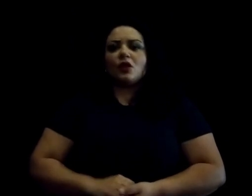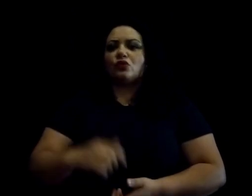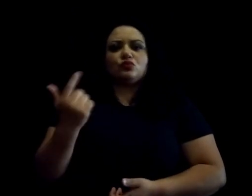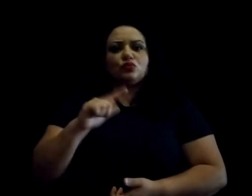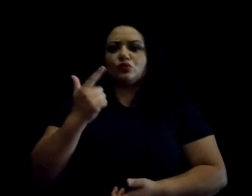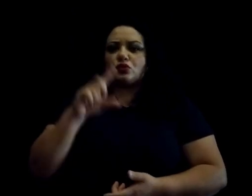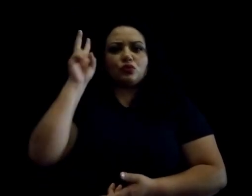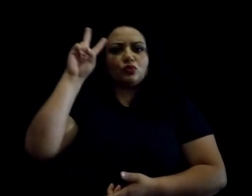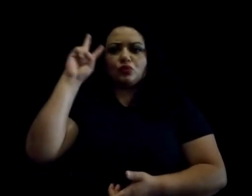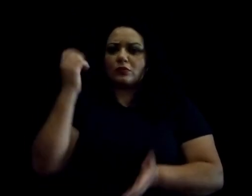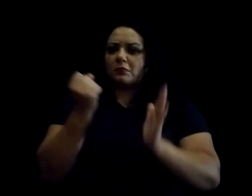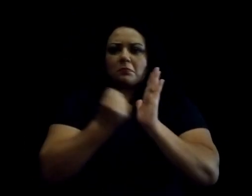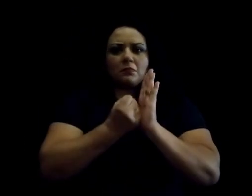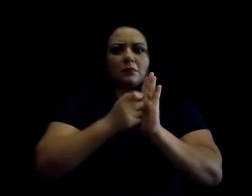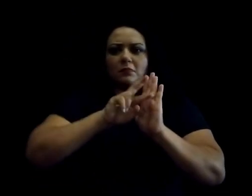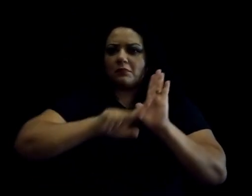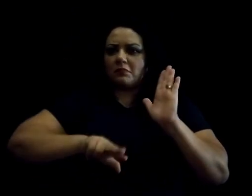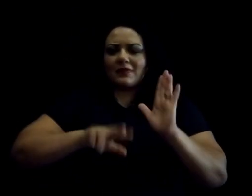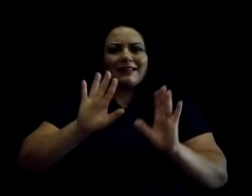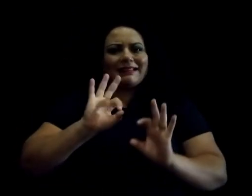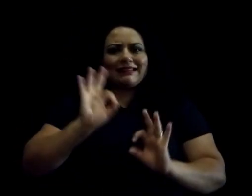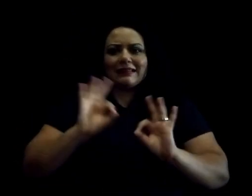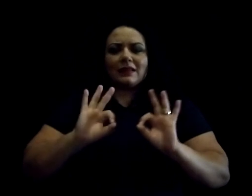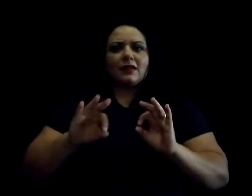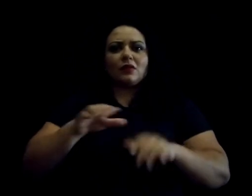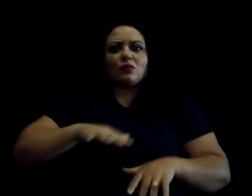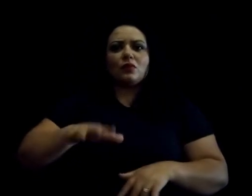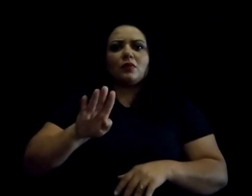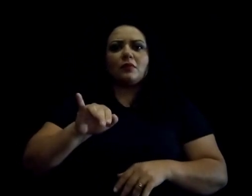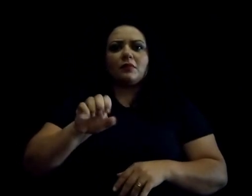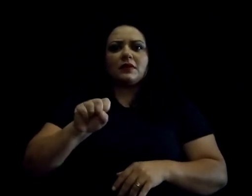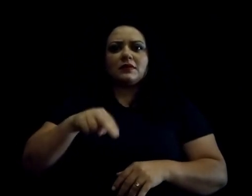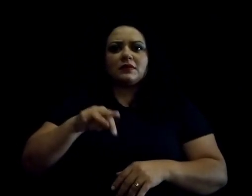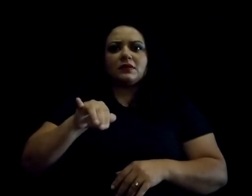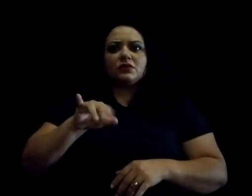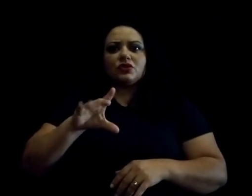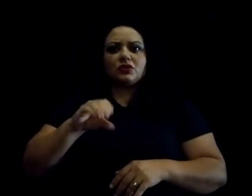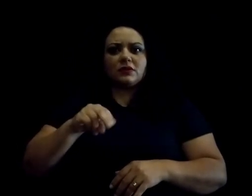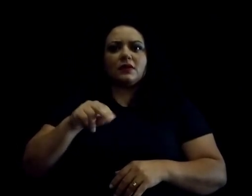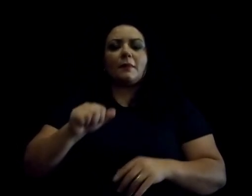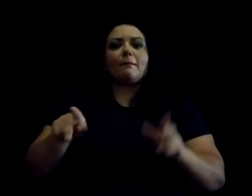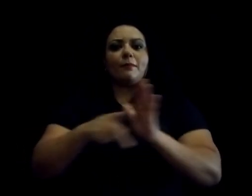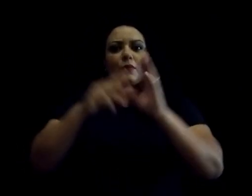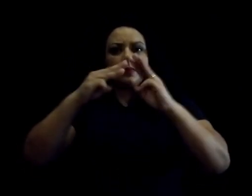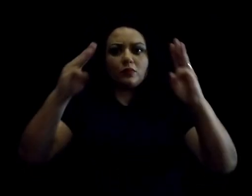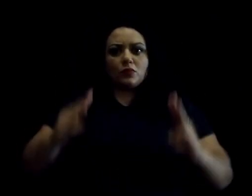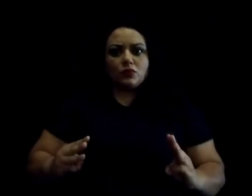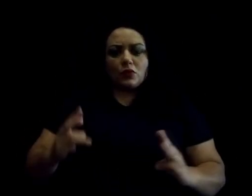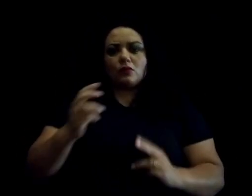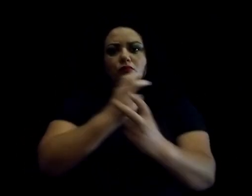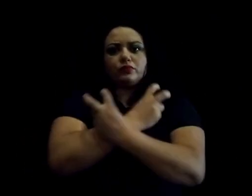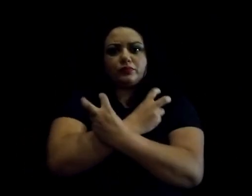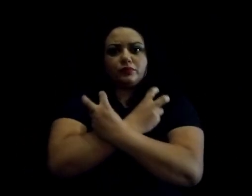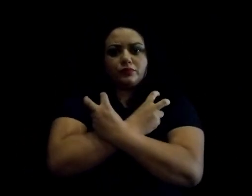Não há muitas referências sobre esta obra medieval, provavelmente bizantina, que pertence ao acervo do Museu do Cairo, ou Museu